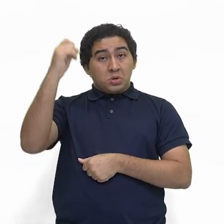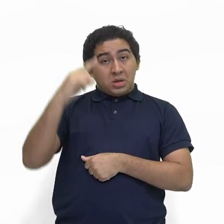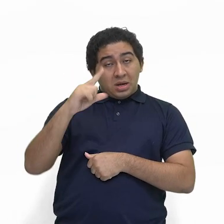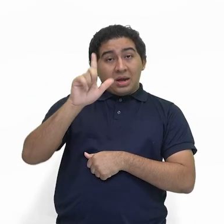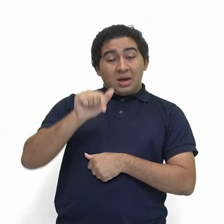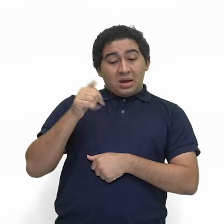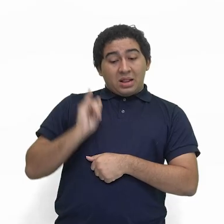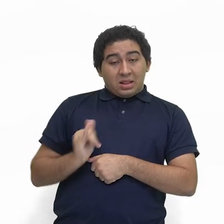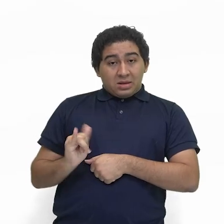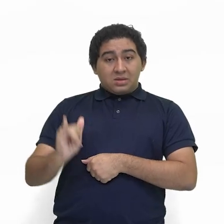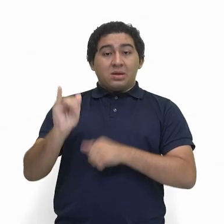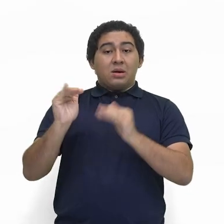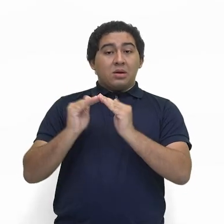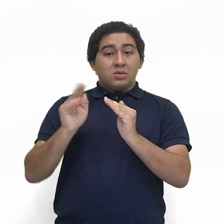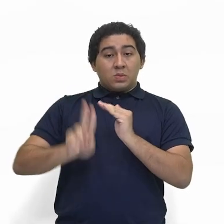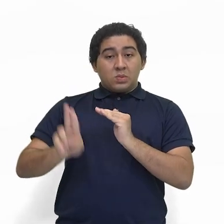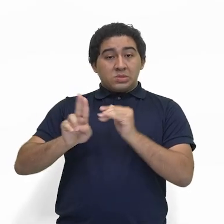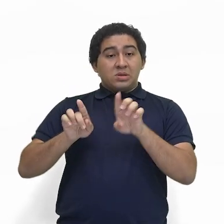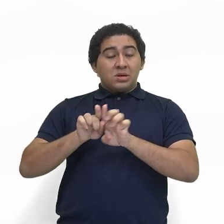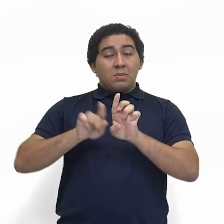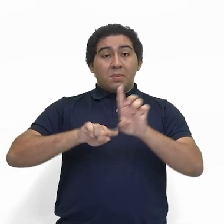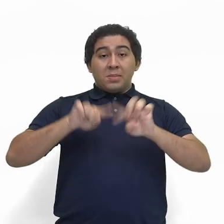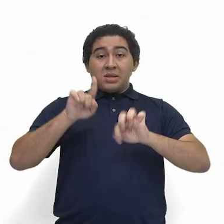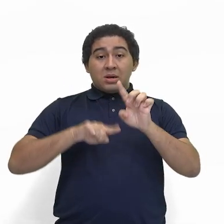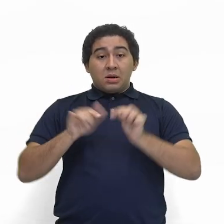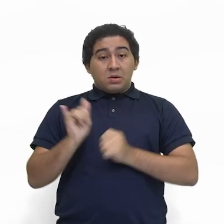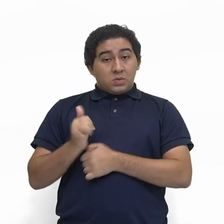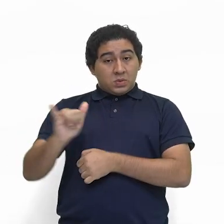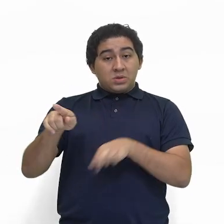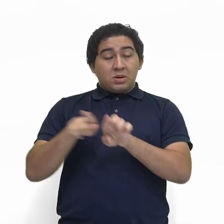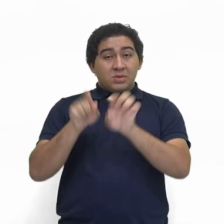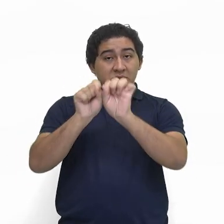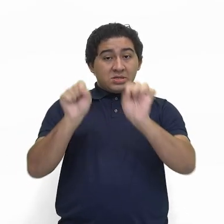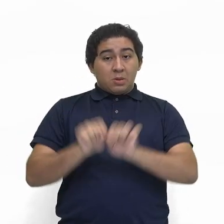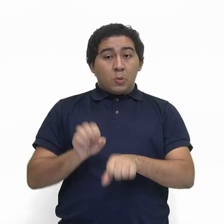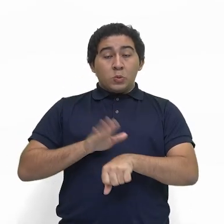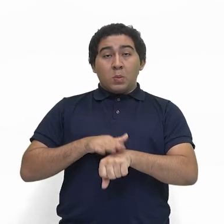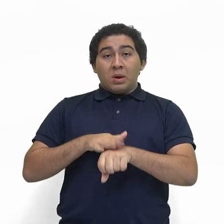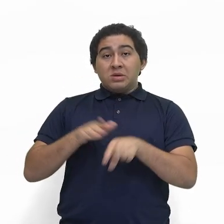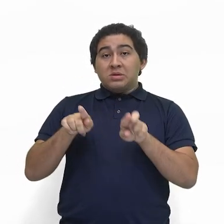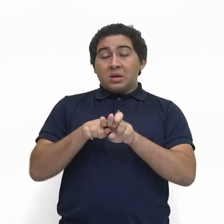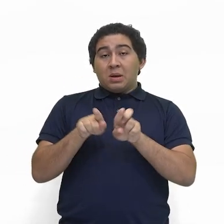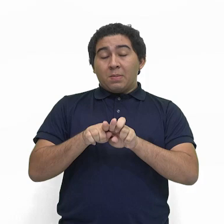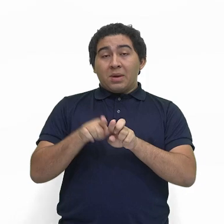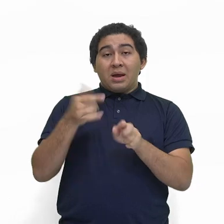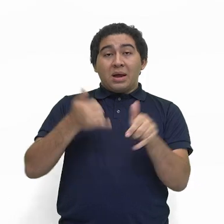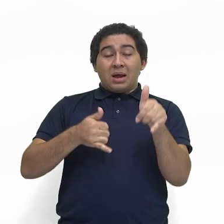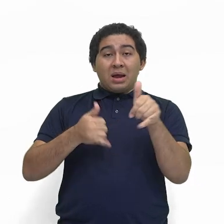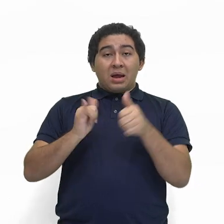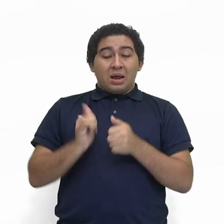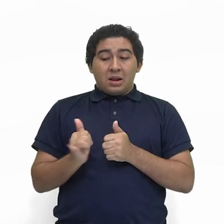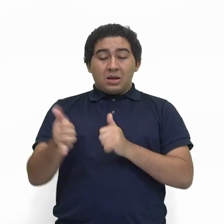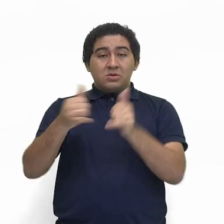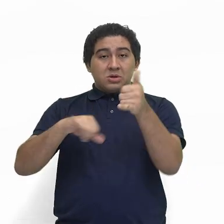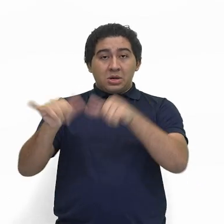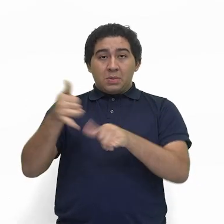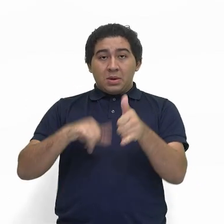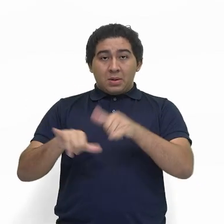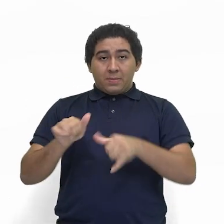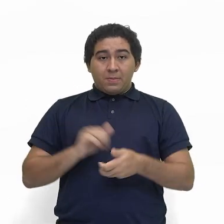elétrica, componentes eletrônicos, sistemas de automação eletroquímica,